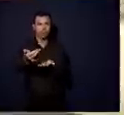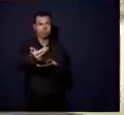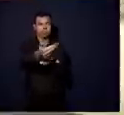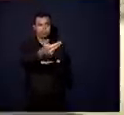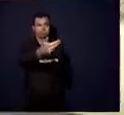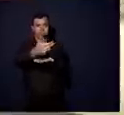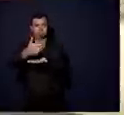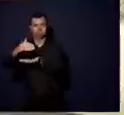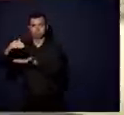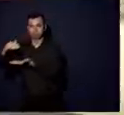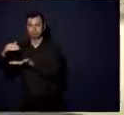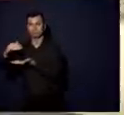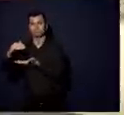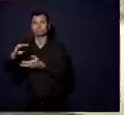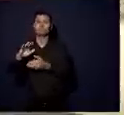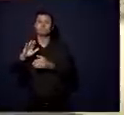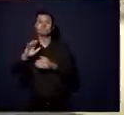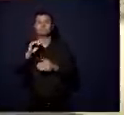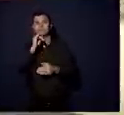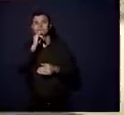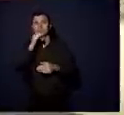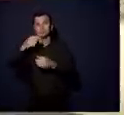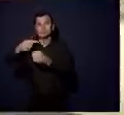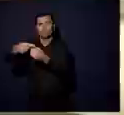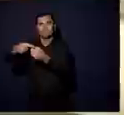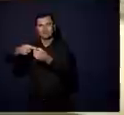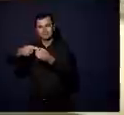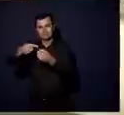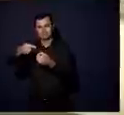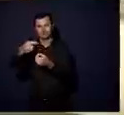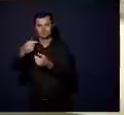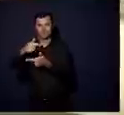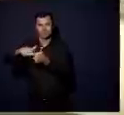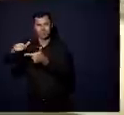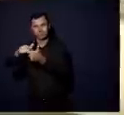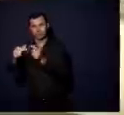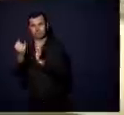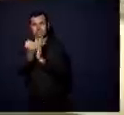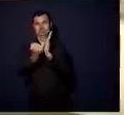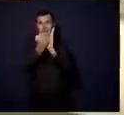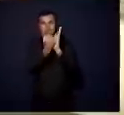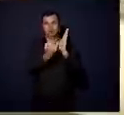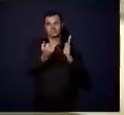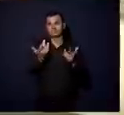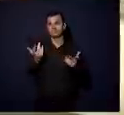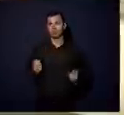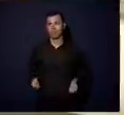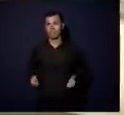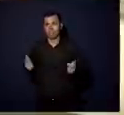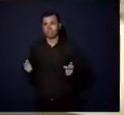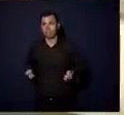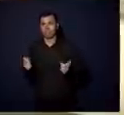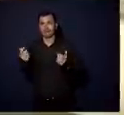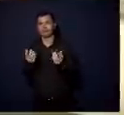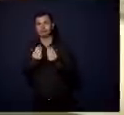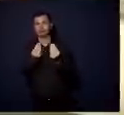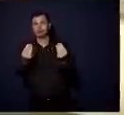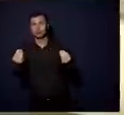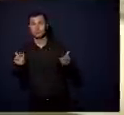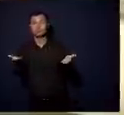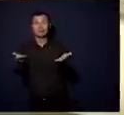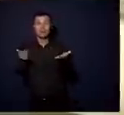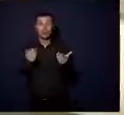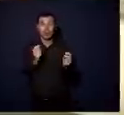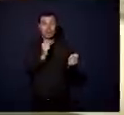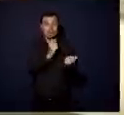enfatizar isso novamente são municípios eu tô com um problema fiscal decidi gastar muito etc mas preciso colocar as contas em